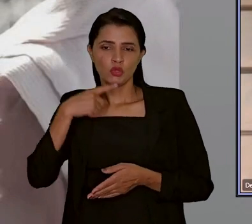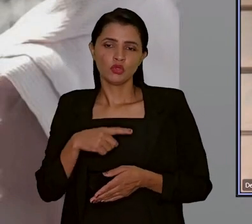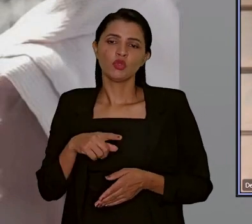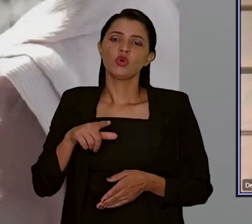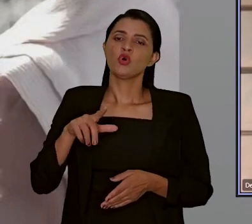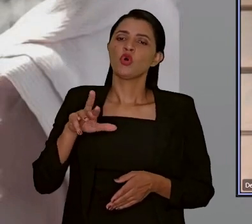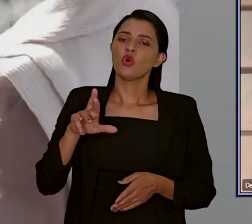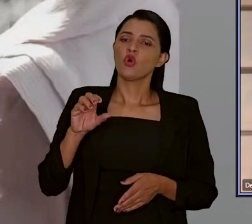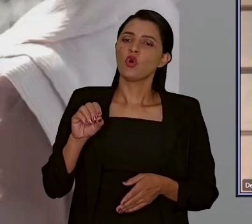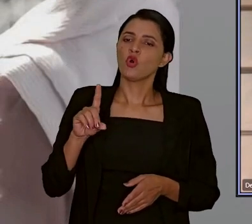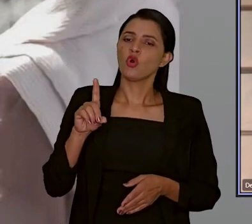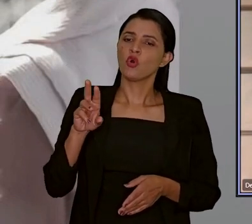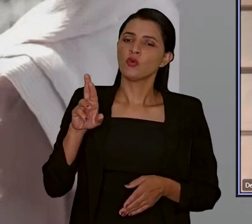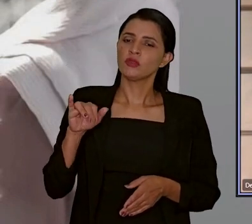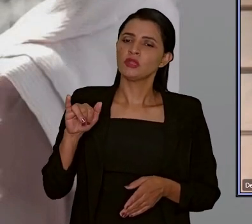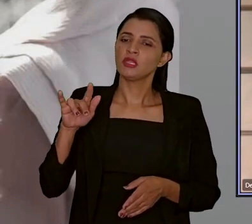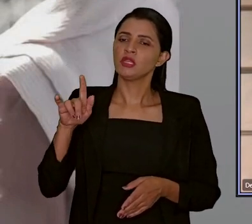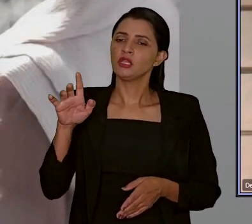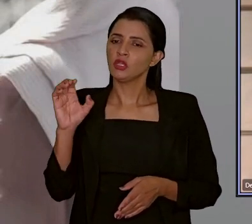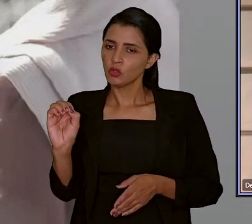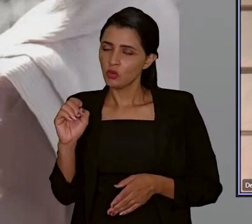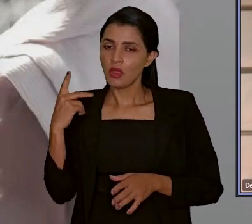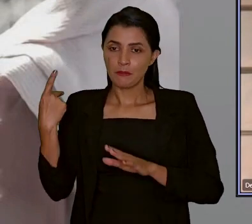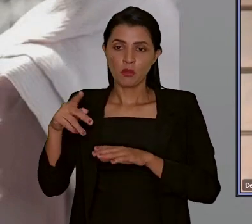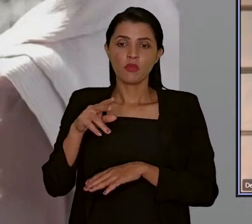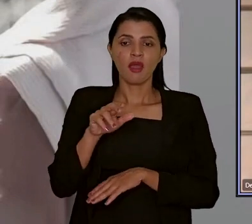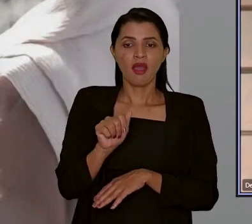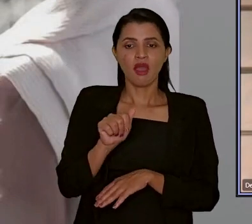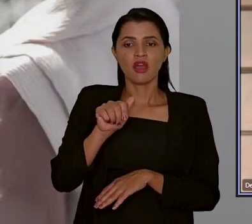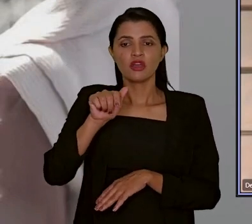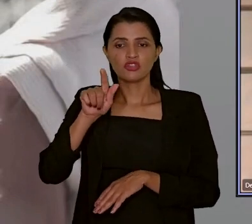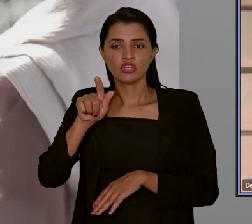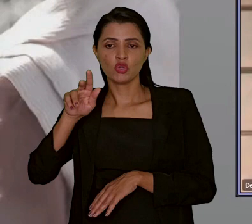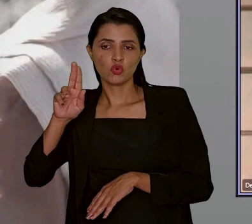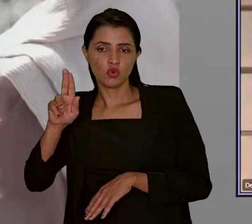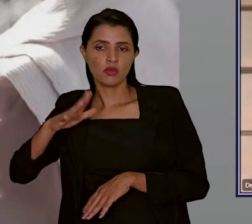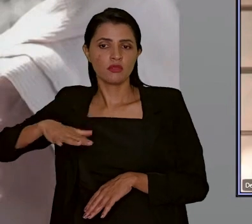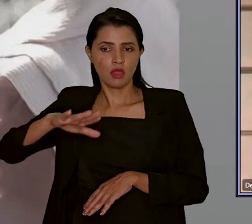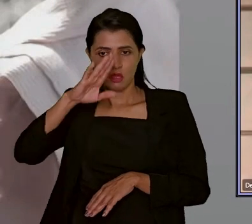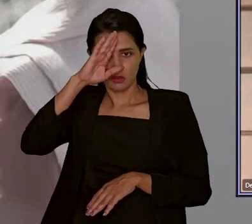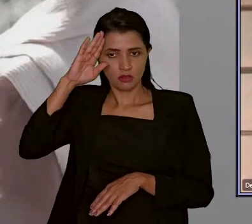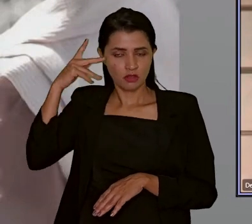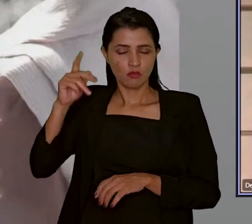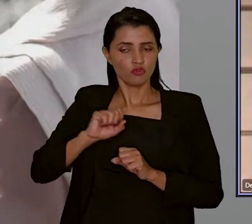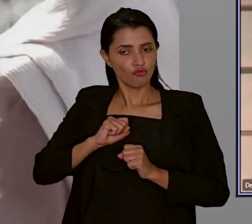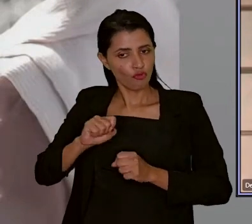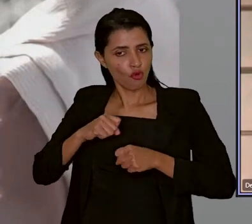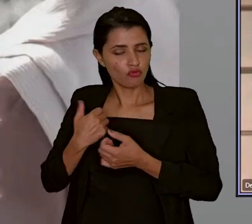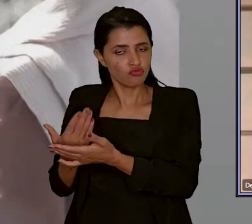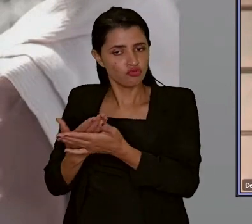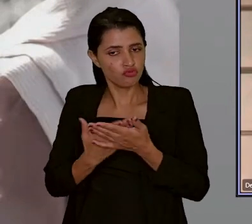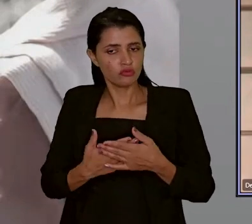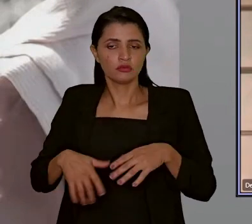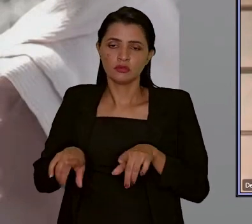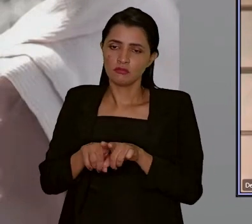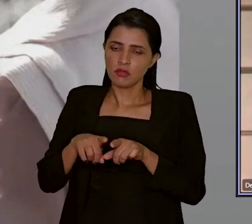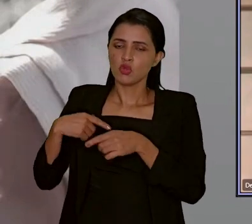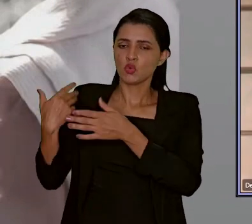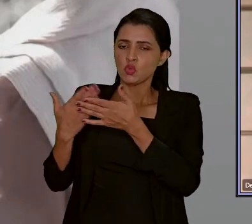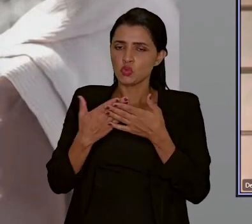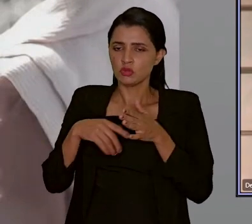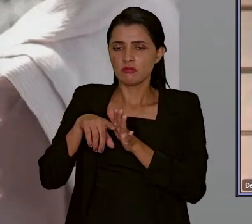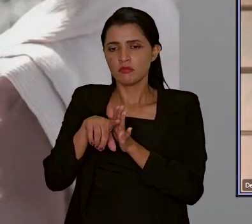Meira integra a AGU, é uma pessoa que, na área acadêmica, se dedica também ao estudo e à